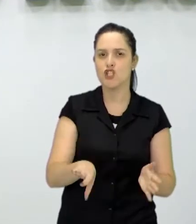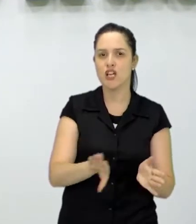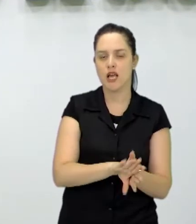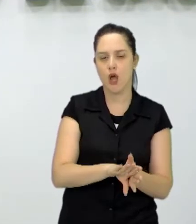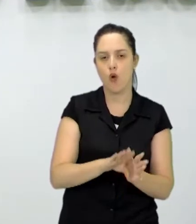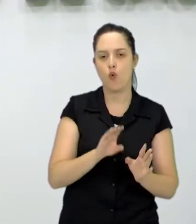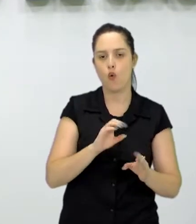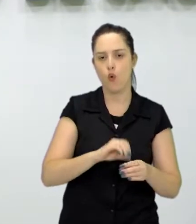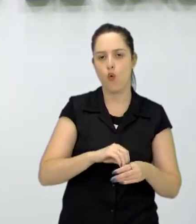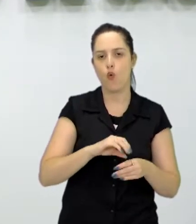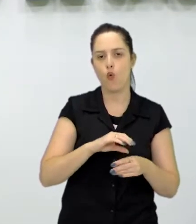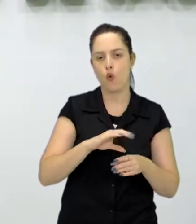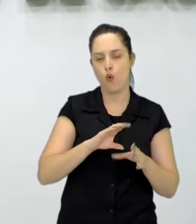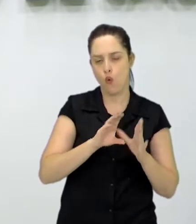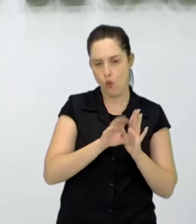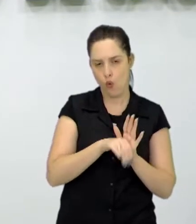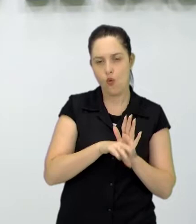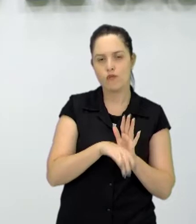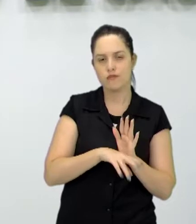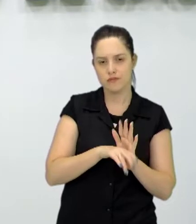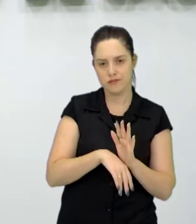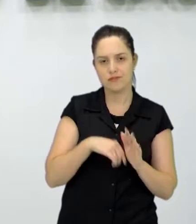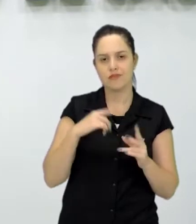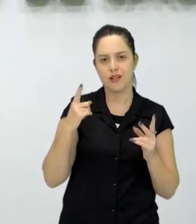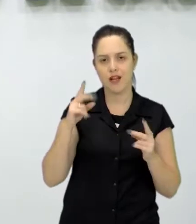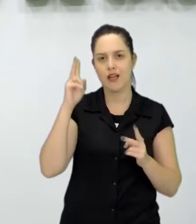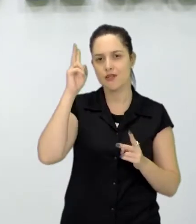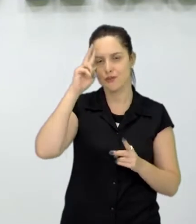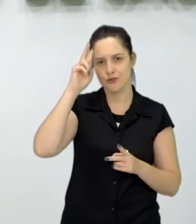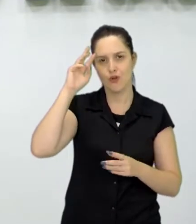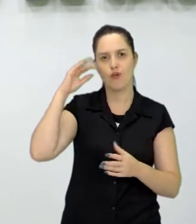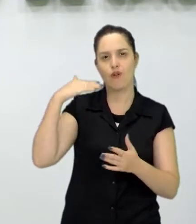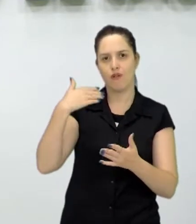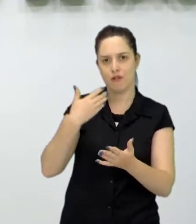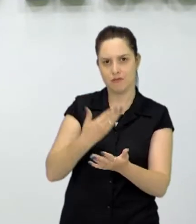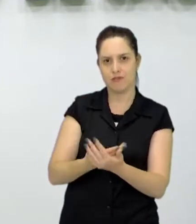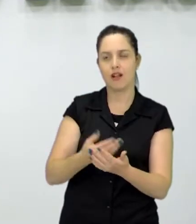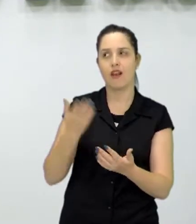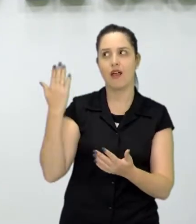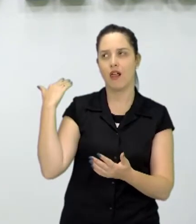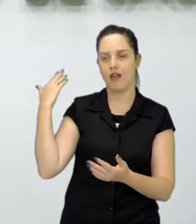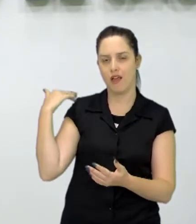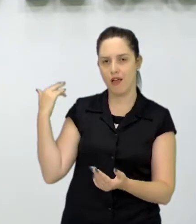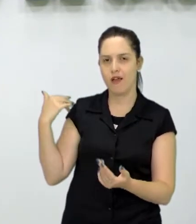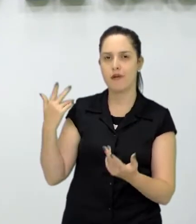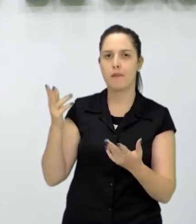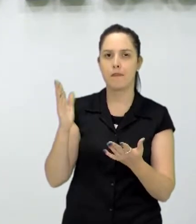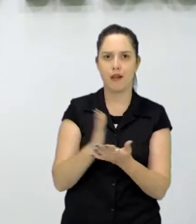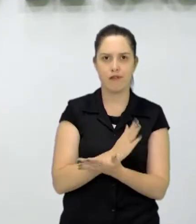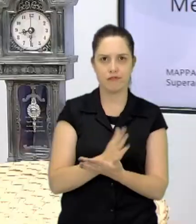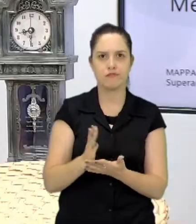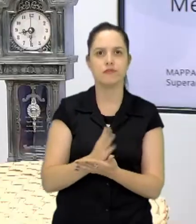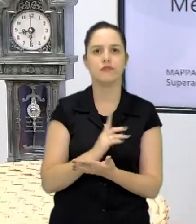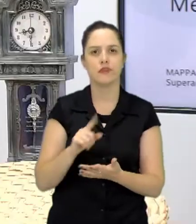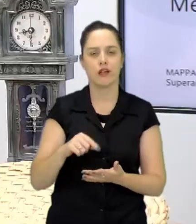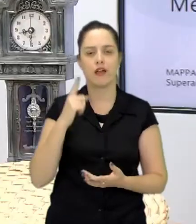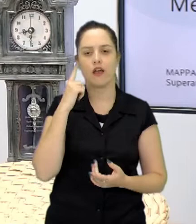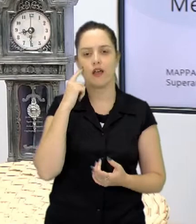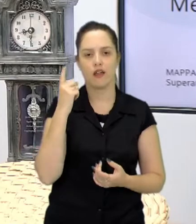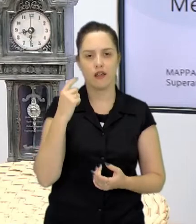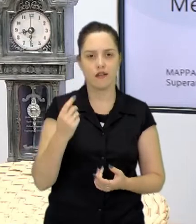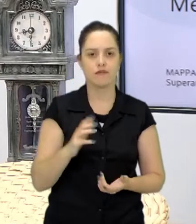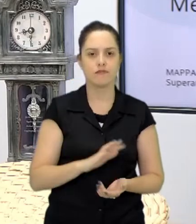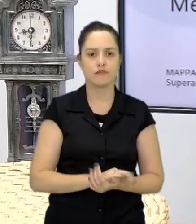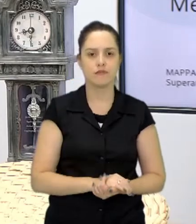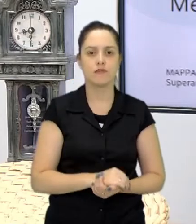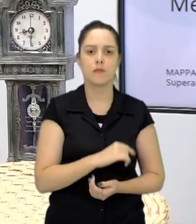daí precisa ser enfatizado aí na história, porque não é uma bela época para todos, né? Depende Era só para alguns. Né? Isso. E